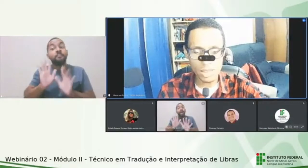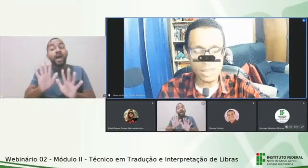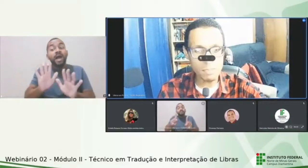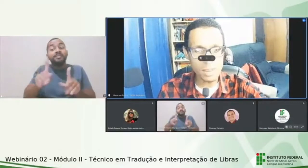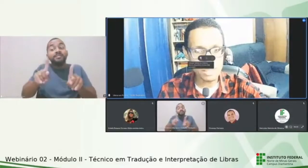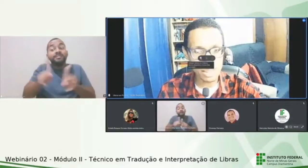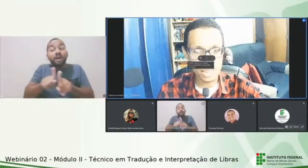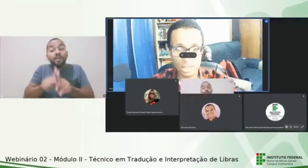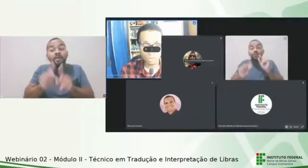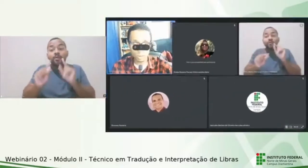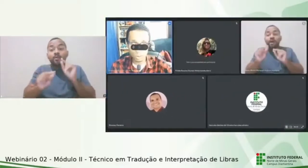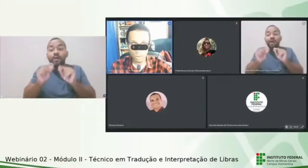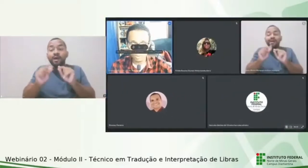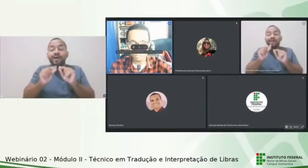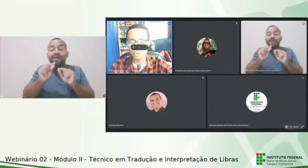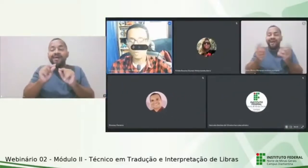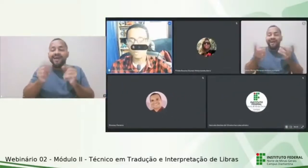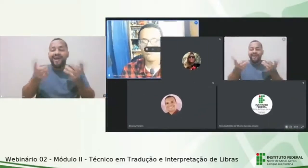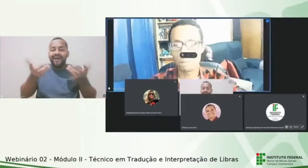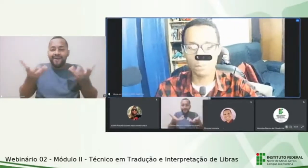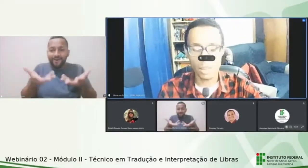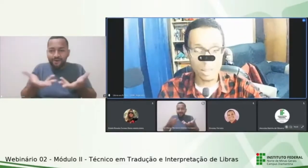que demanda estudo,